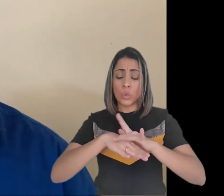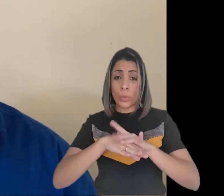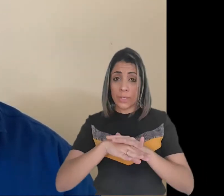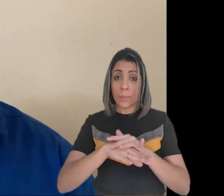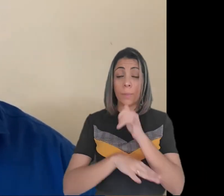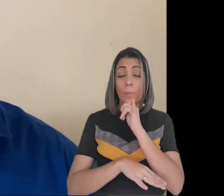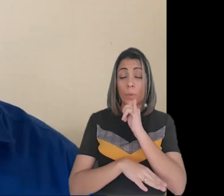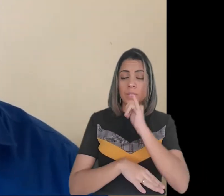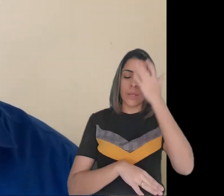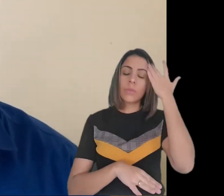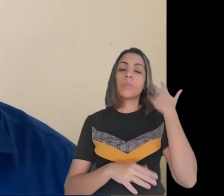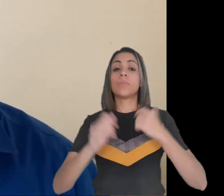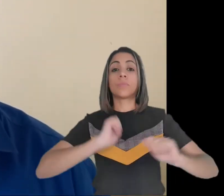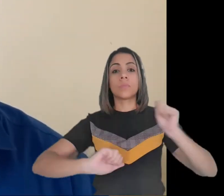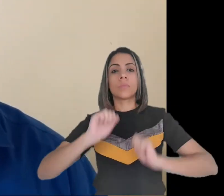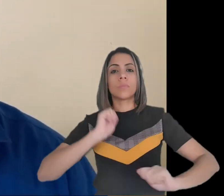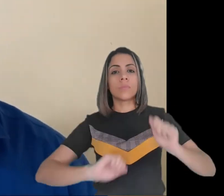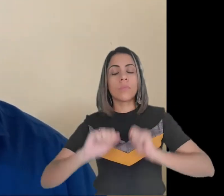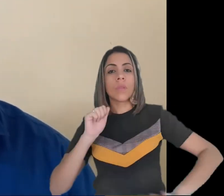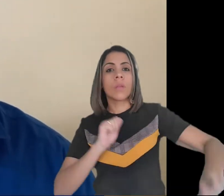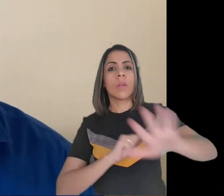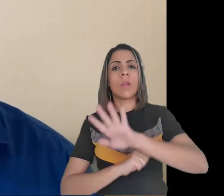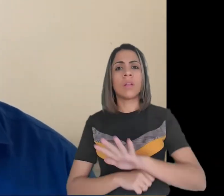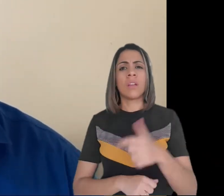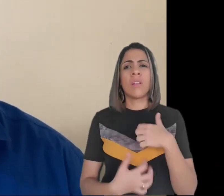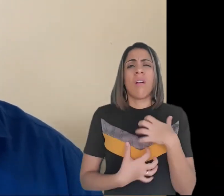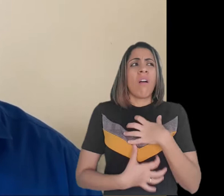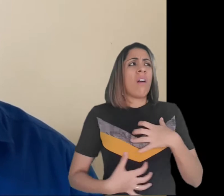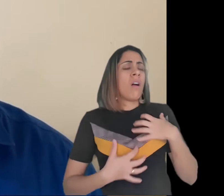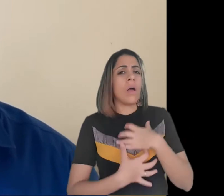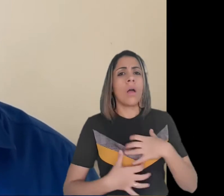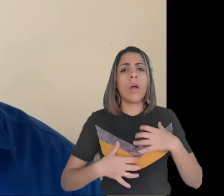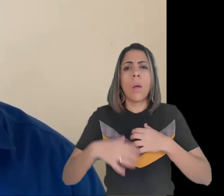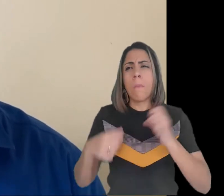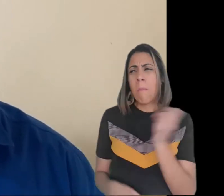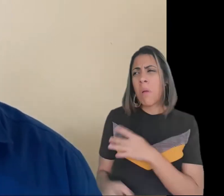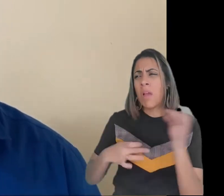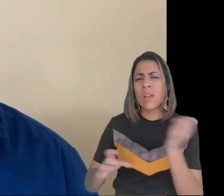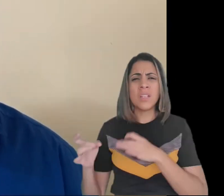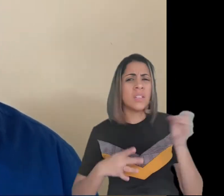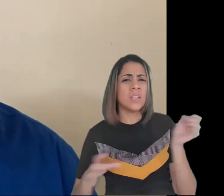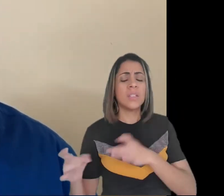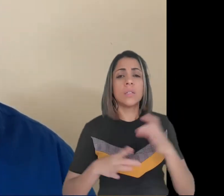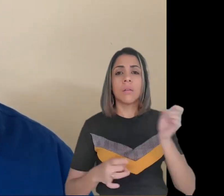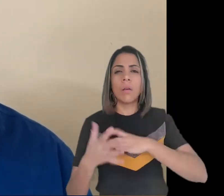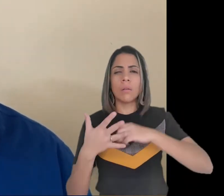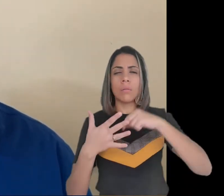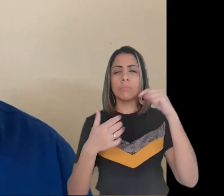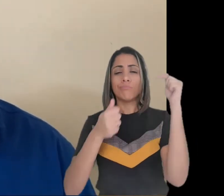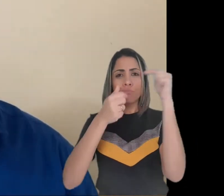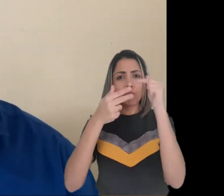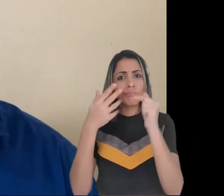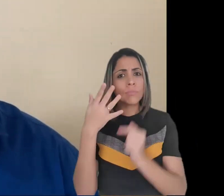são a ansiedade generalizada, fobias, crises de pânico. Então, o que